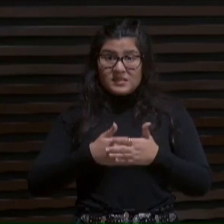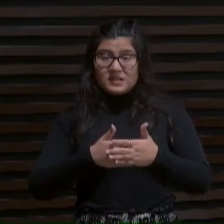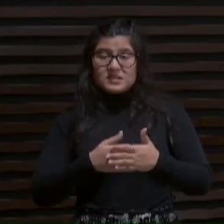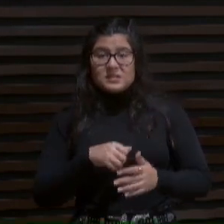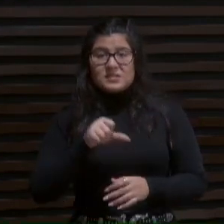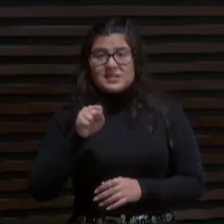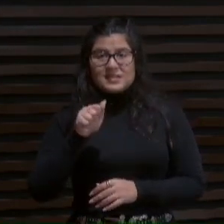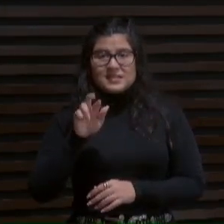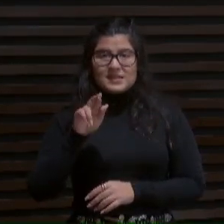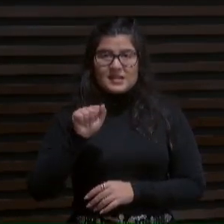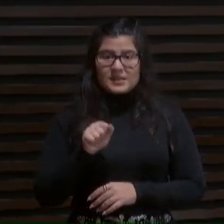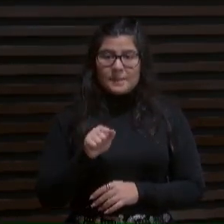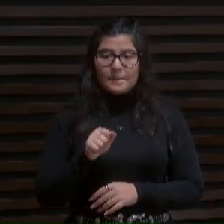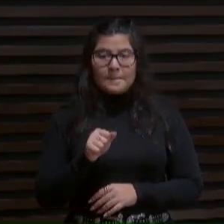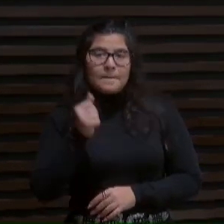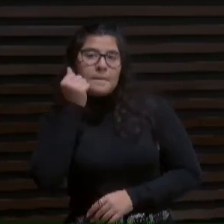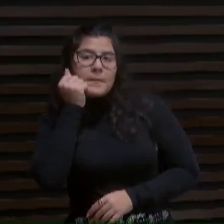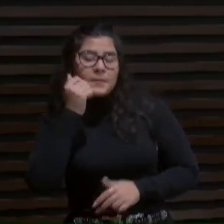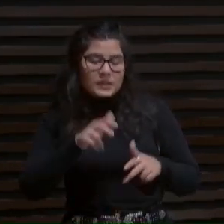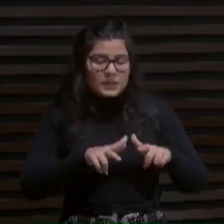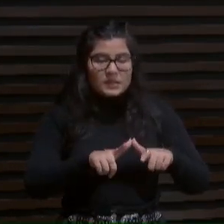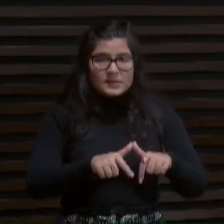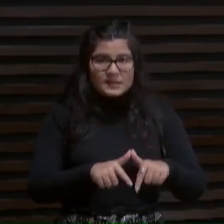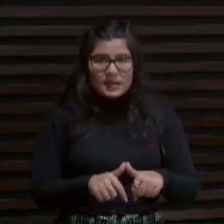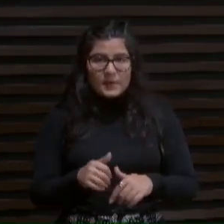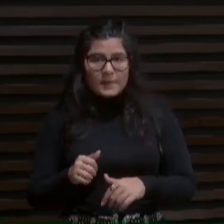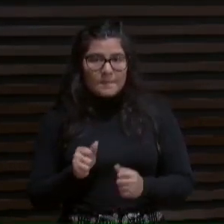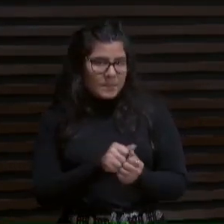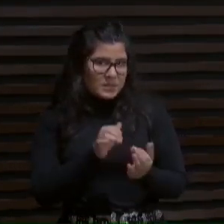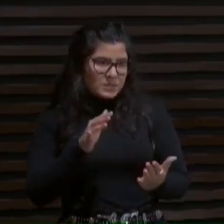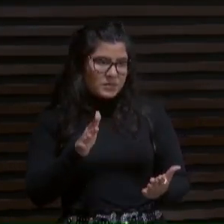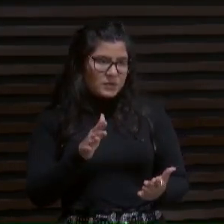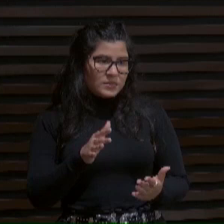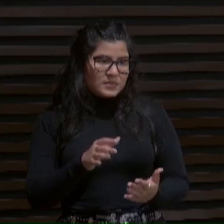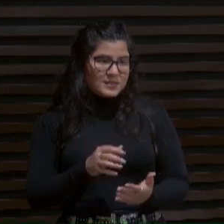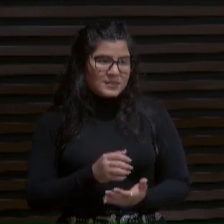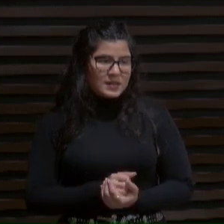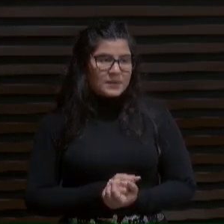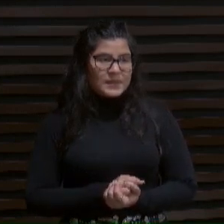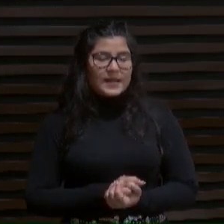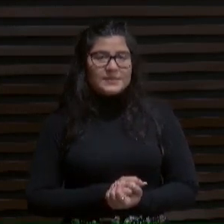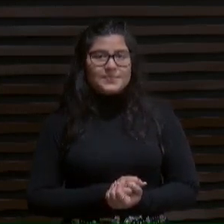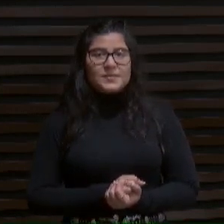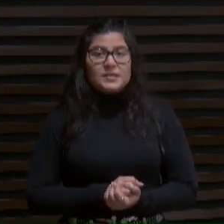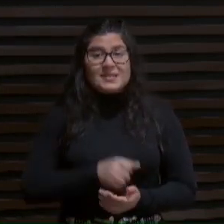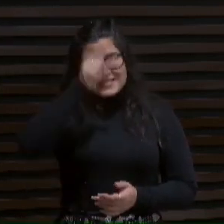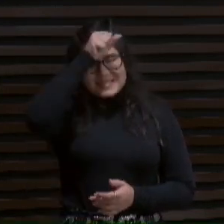a preciosa mãe de Israel, não é? Sara e Abraão tiveram Isaac, e depois Isaac teve